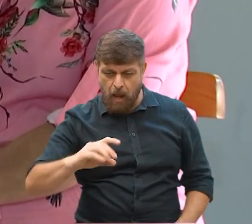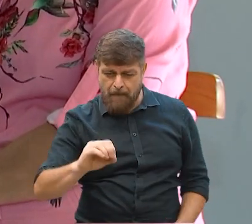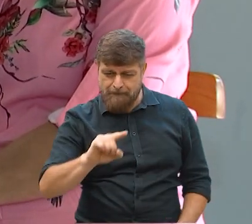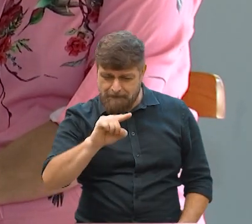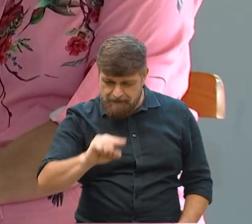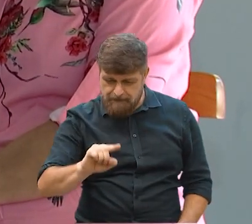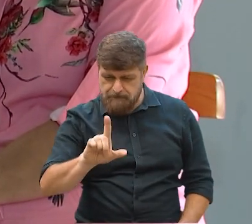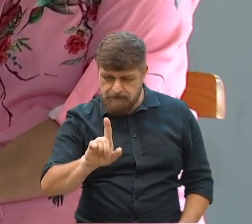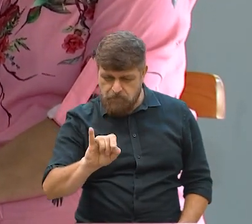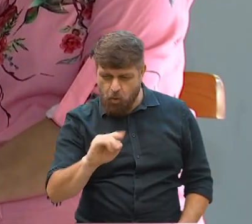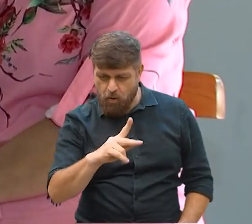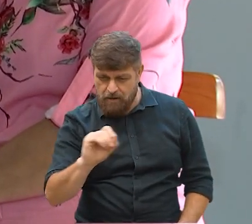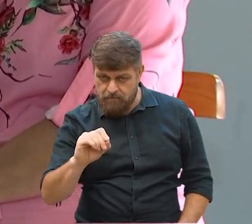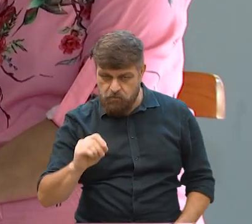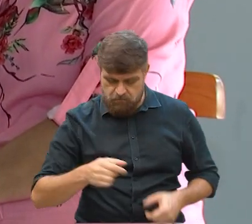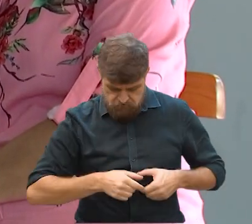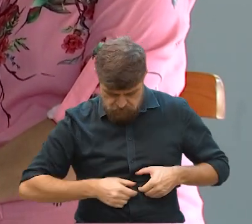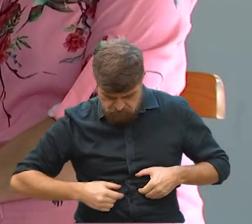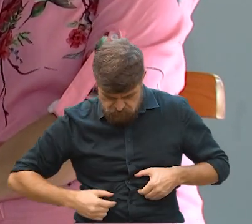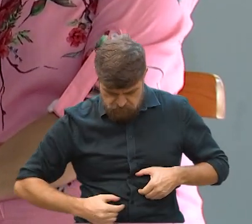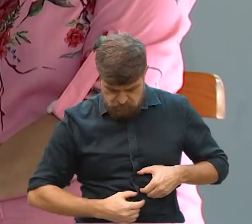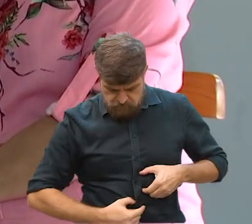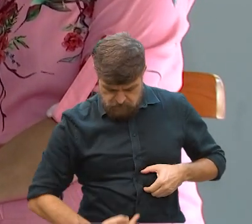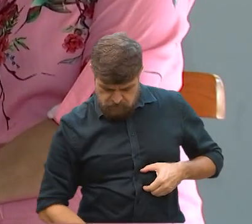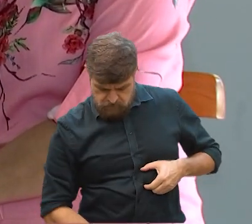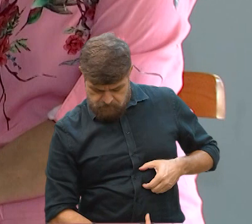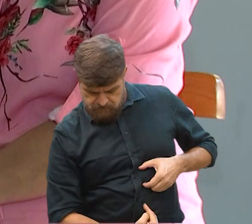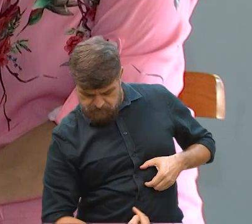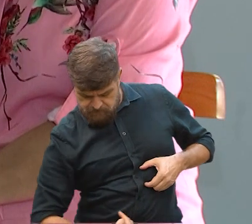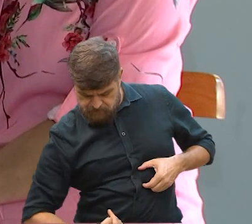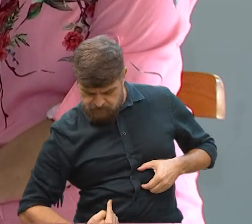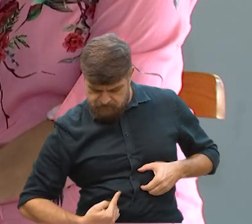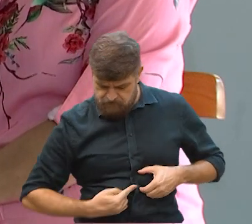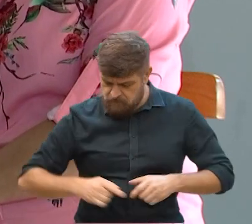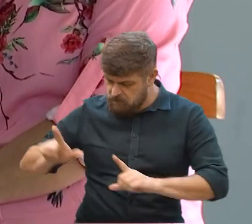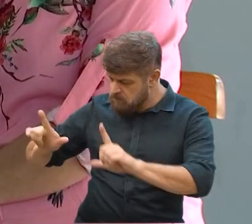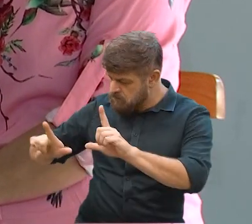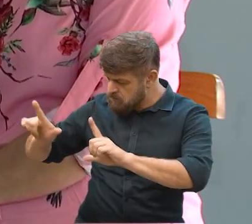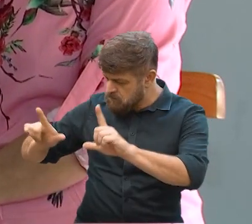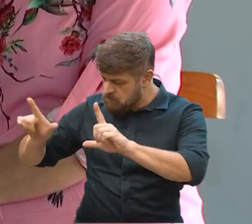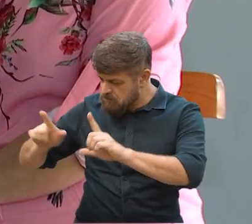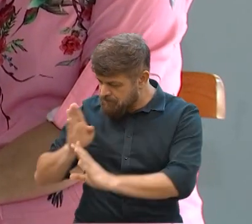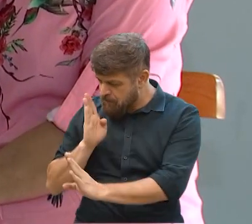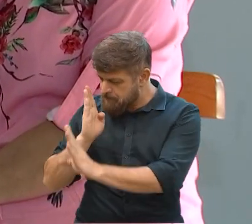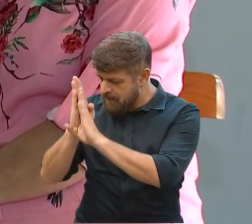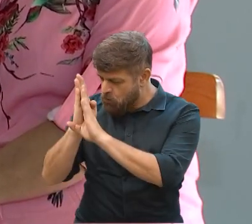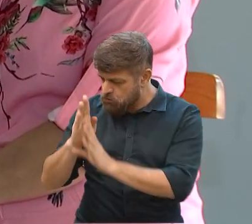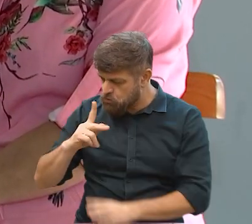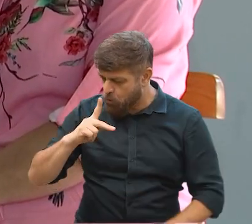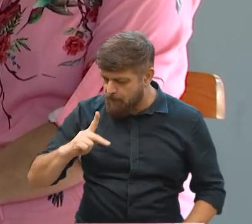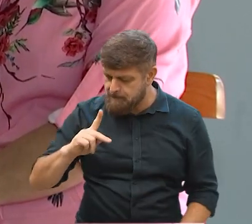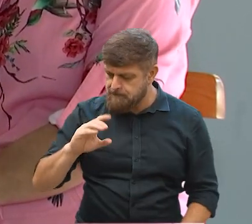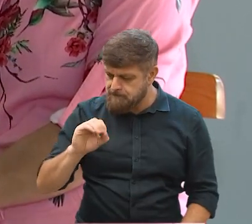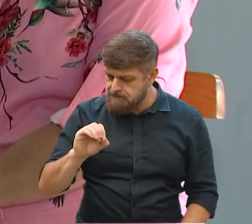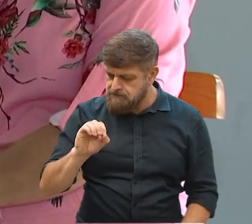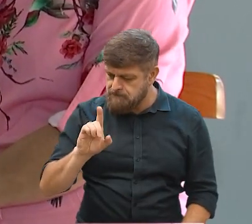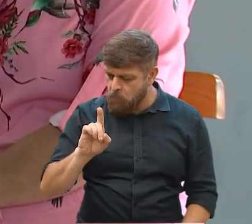está acontecendo, cada parte do intestino está sendo avaliada, ao encontrar um pólipo, o que é